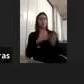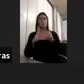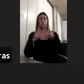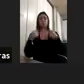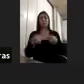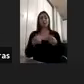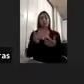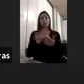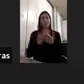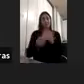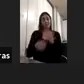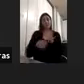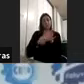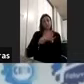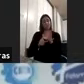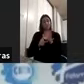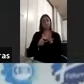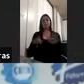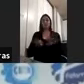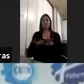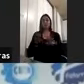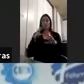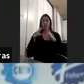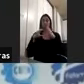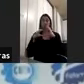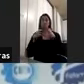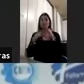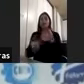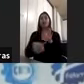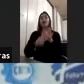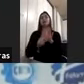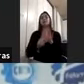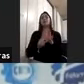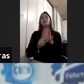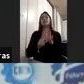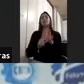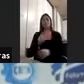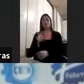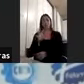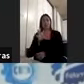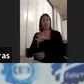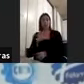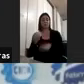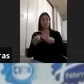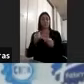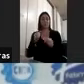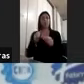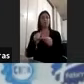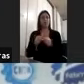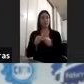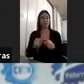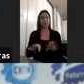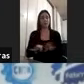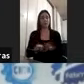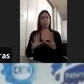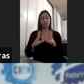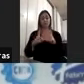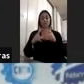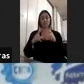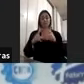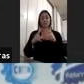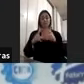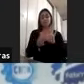CNPC, a PLR com um número inalcançável, né, de produção de automóveis. Então, tudo que ela estava propondo ali